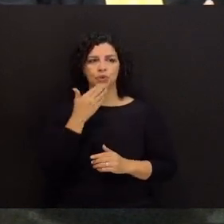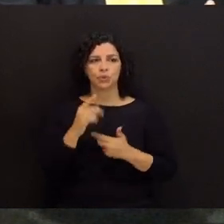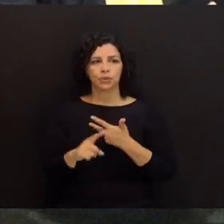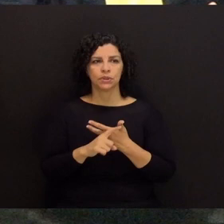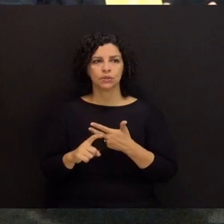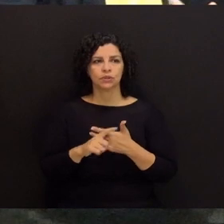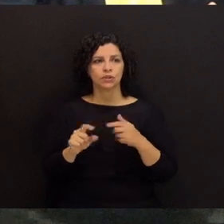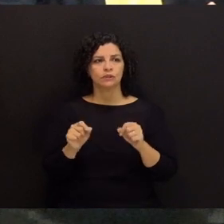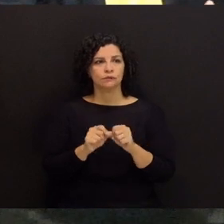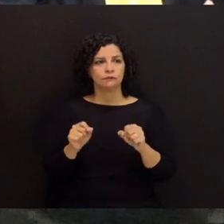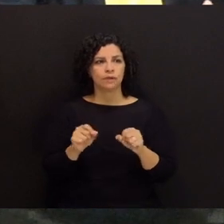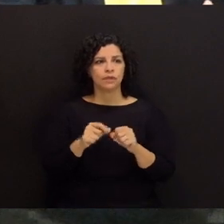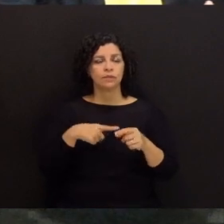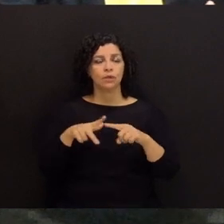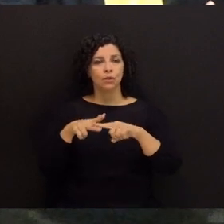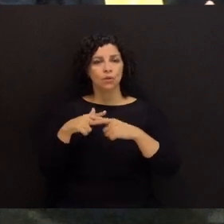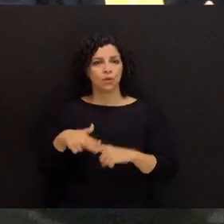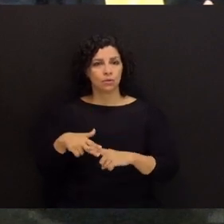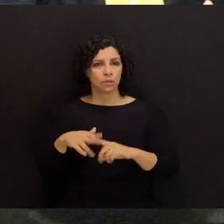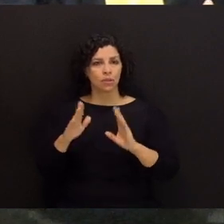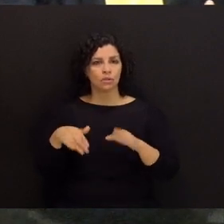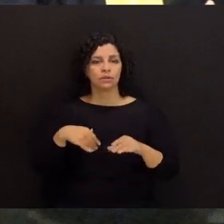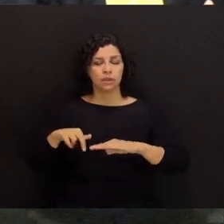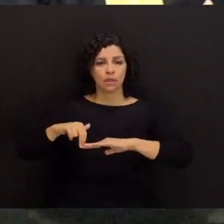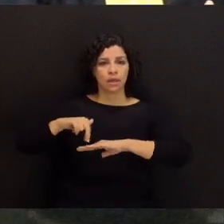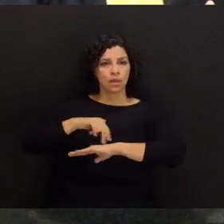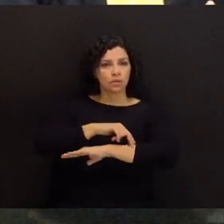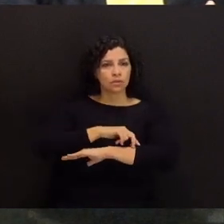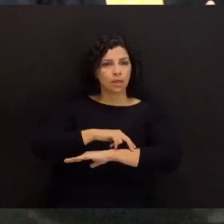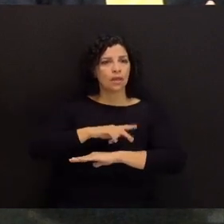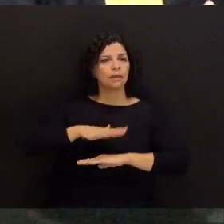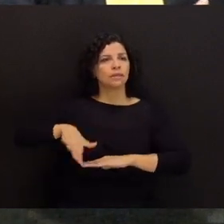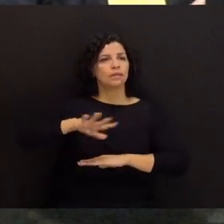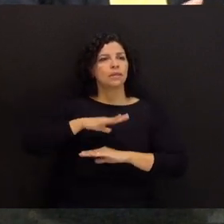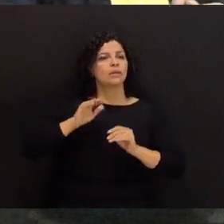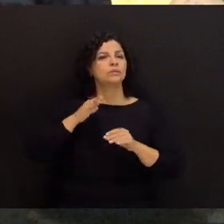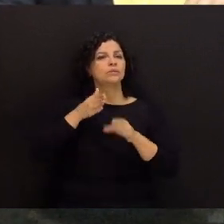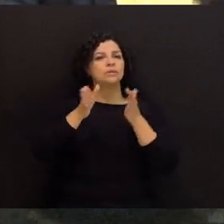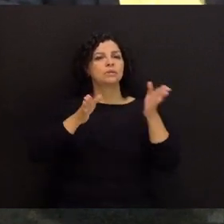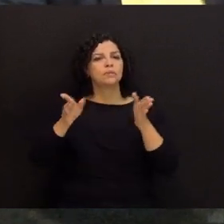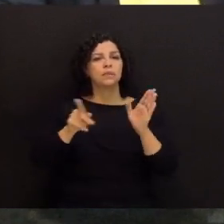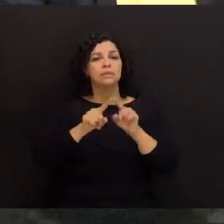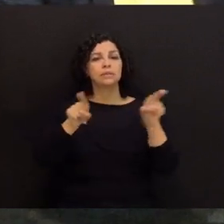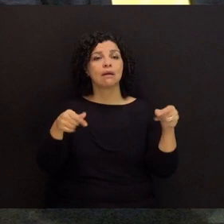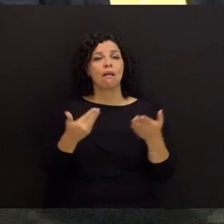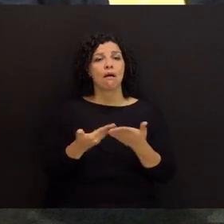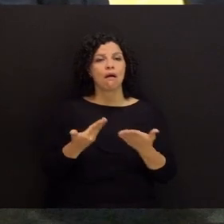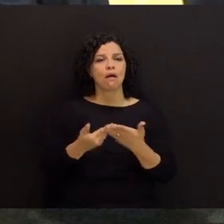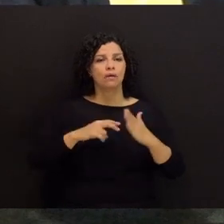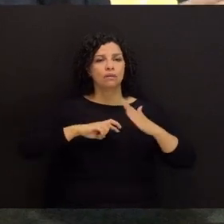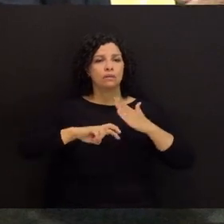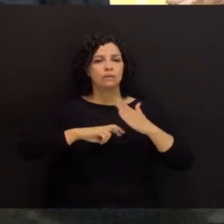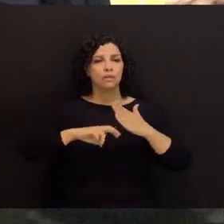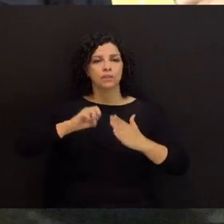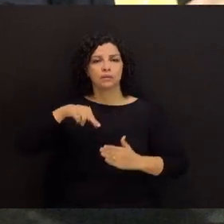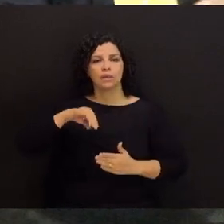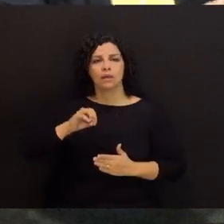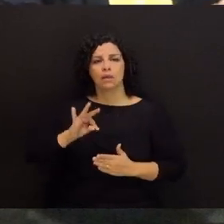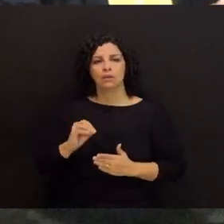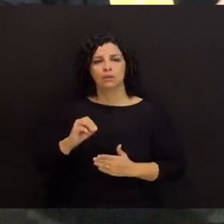executivo que seria realizar a manutenção em toda a calçada interna do pavilhão de acesso às salas de aulas do CMEI Santo Antônio